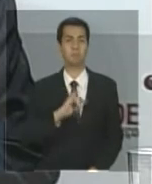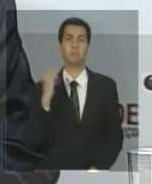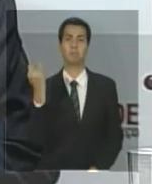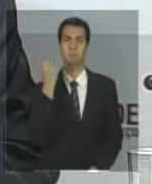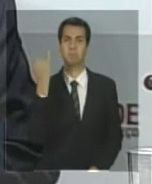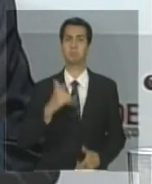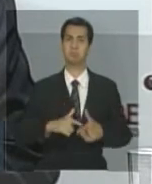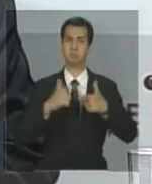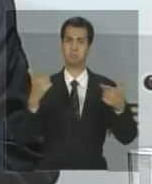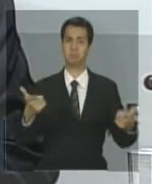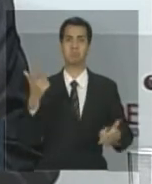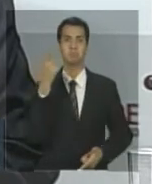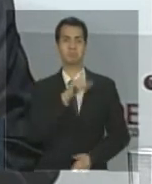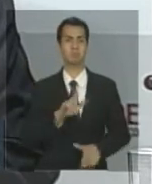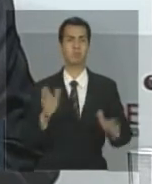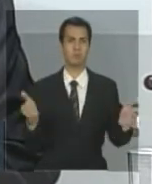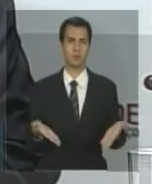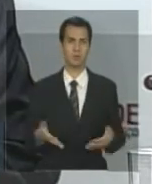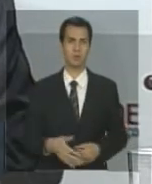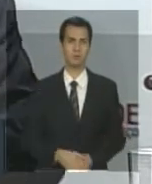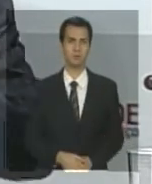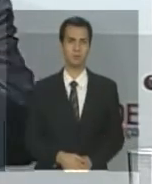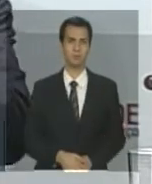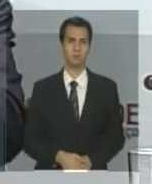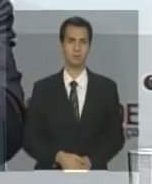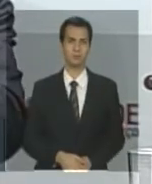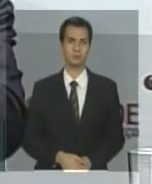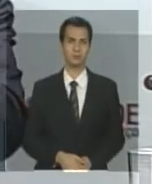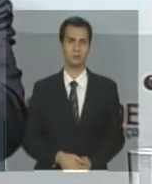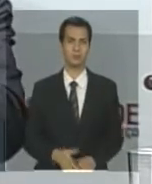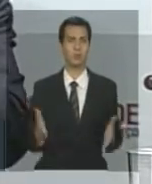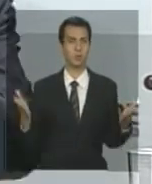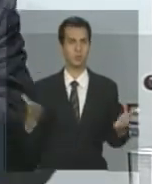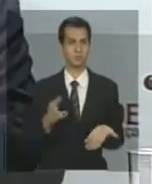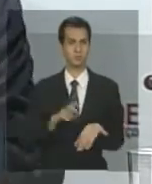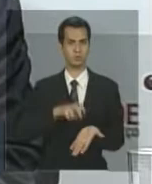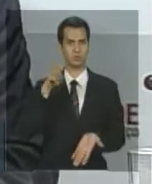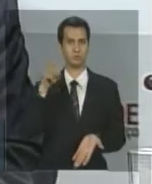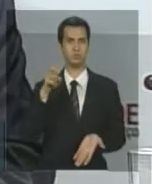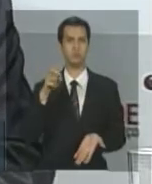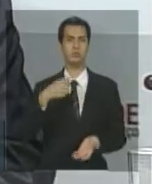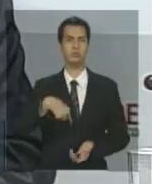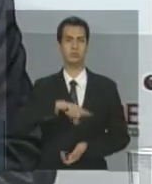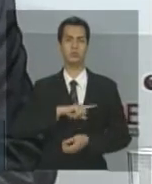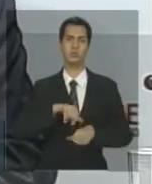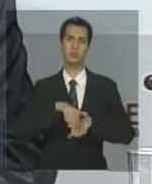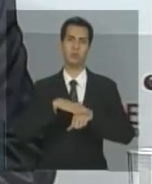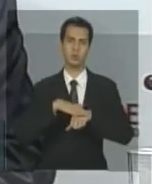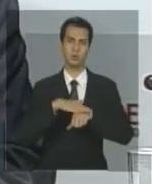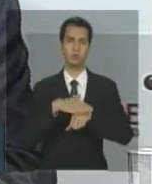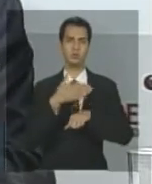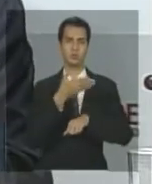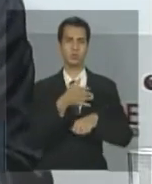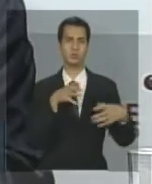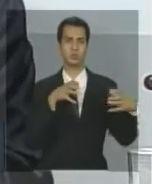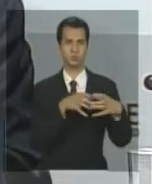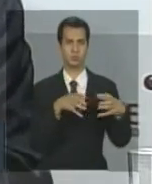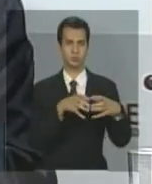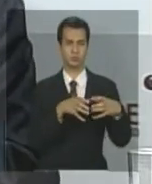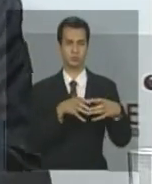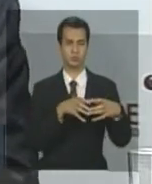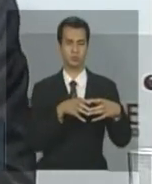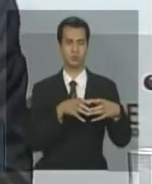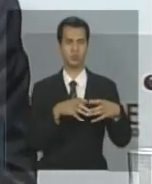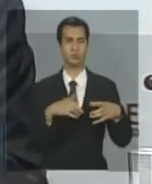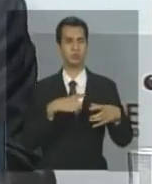relação ao transplante de medula óssea. Nós conversamos hoje pela manhã com o comitê consultivo que nós criamos